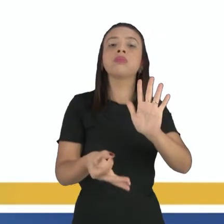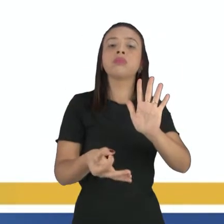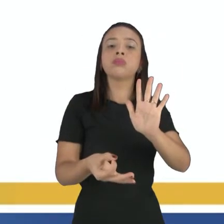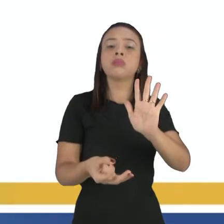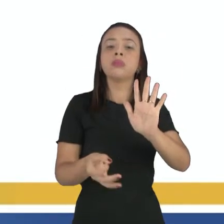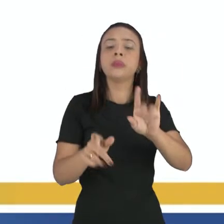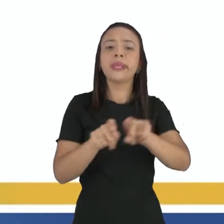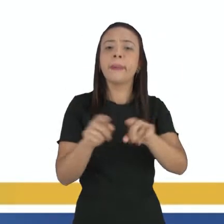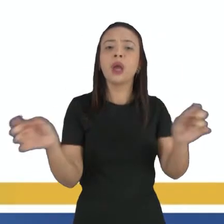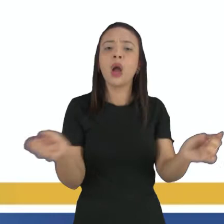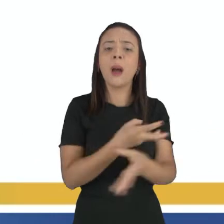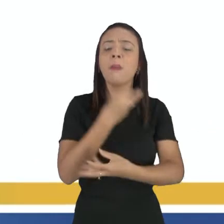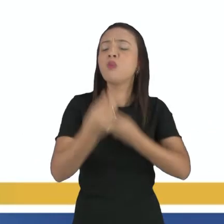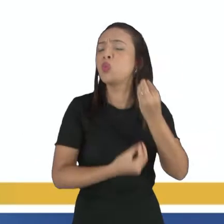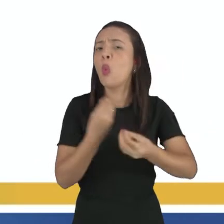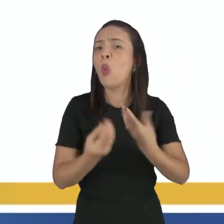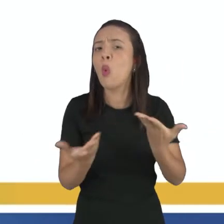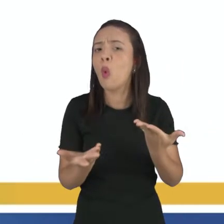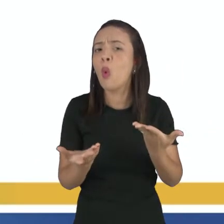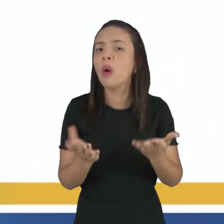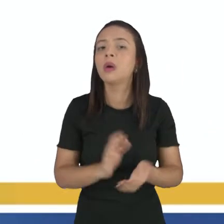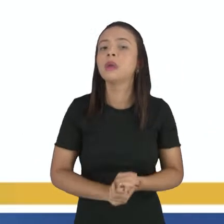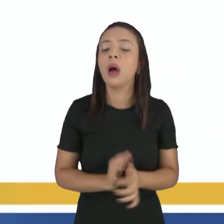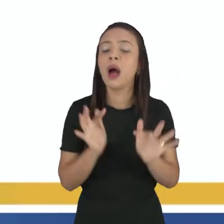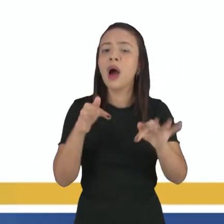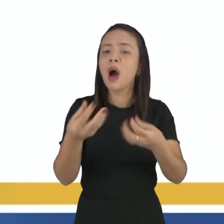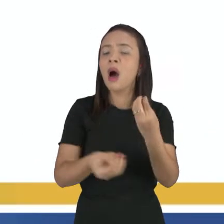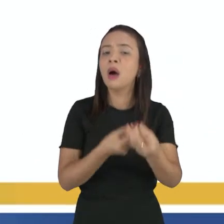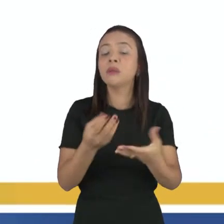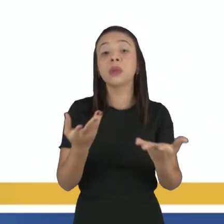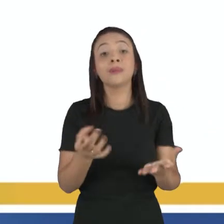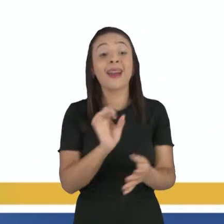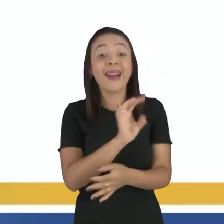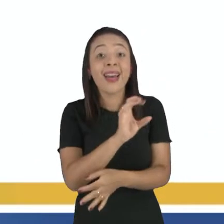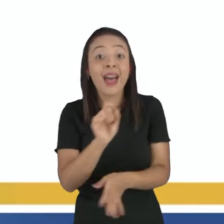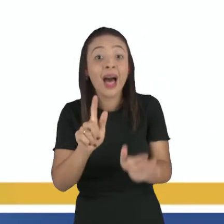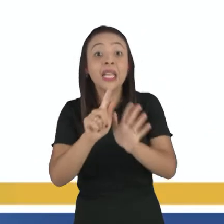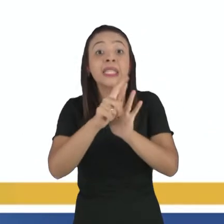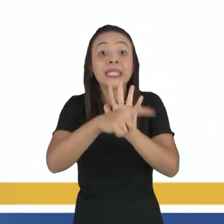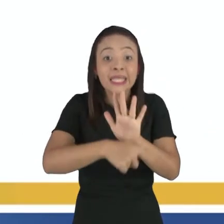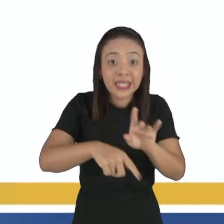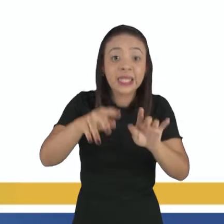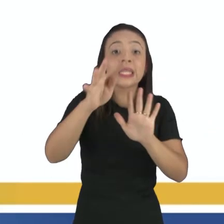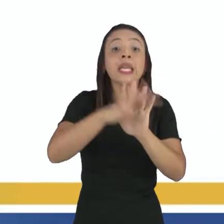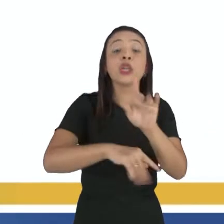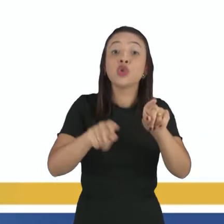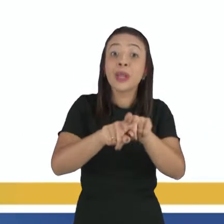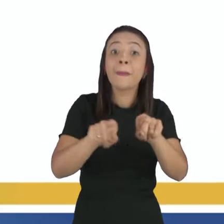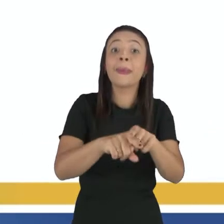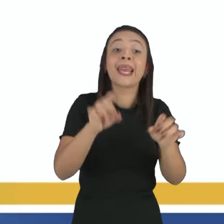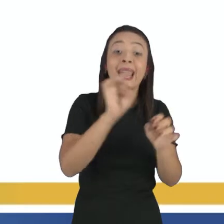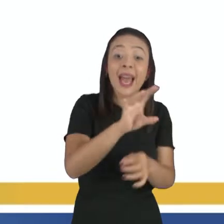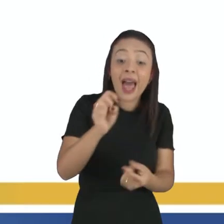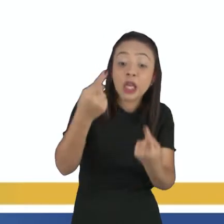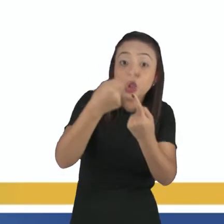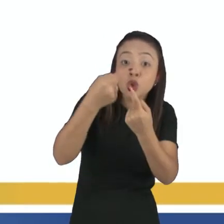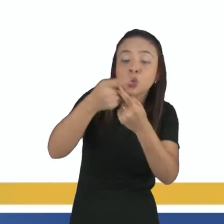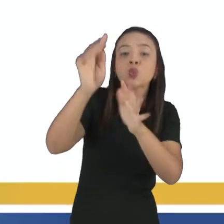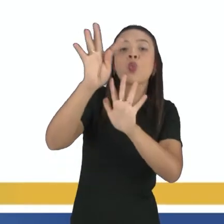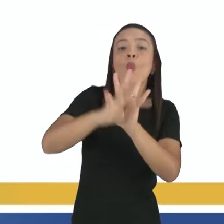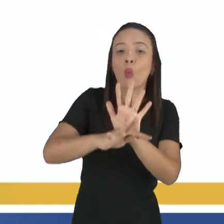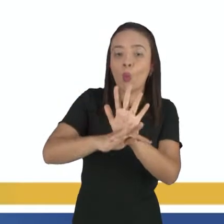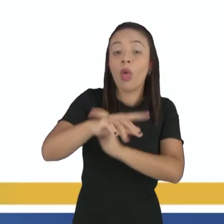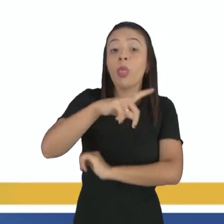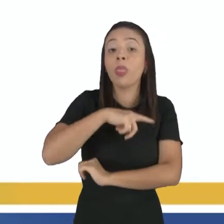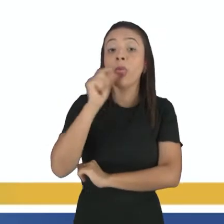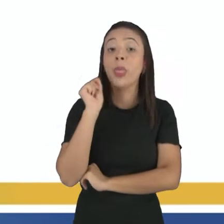qual é a conclusão tá vendo Então para cada gênero de texto para cada tipologia textual também a